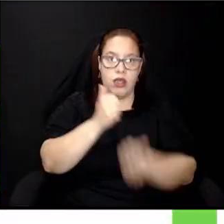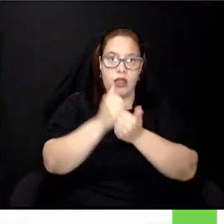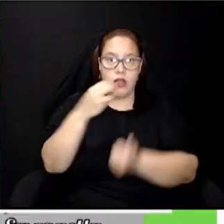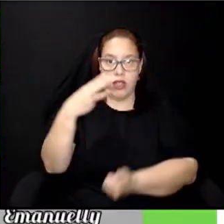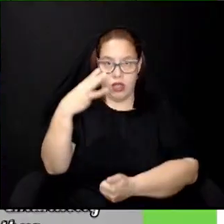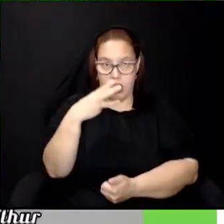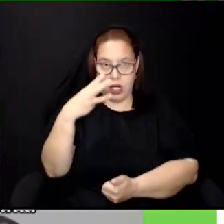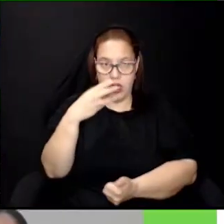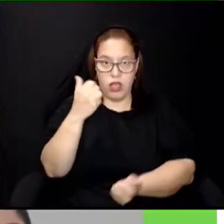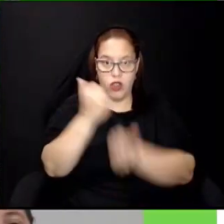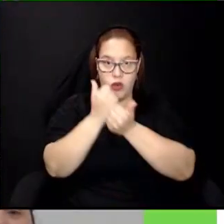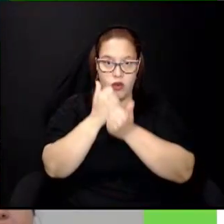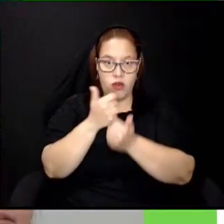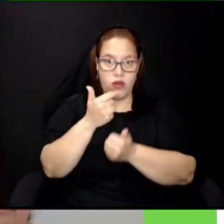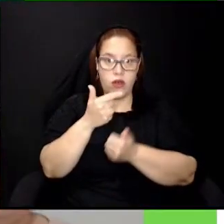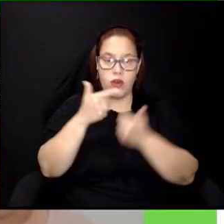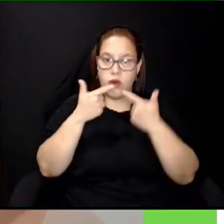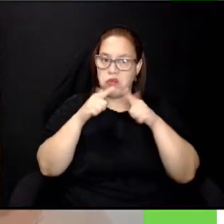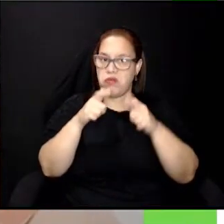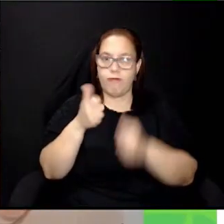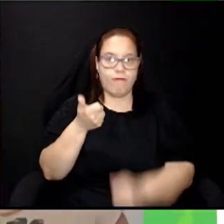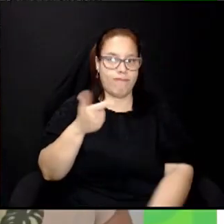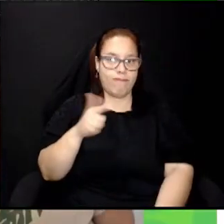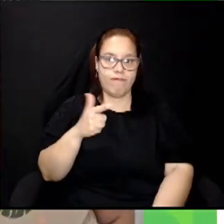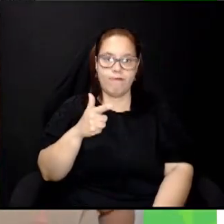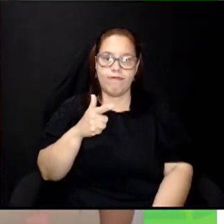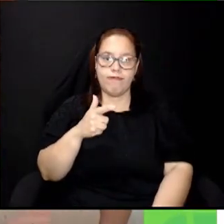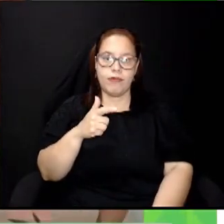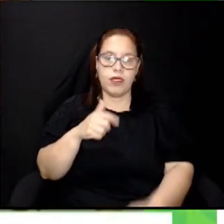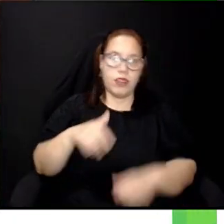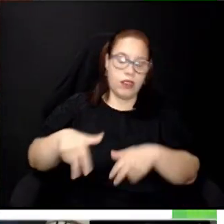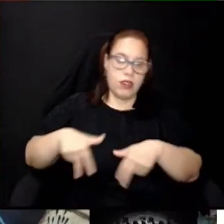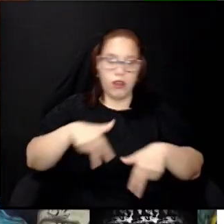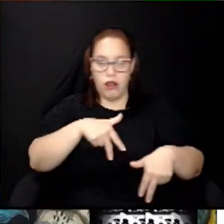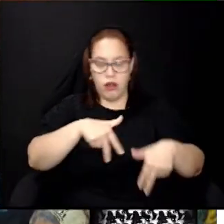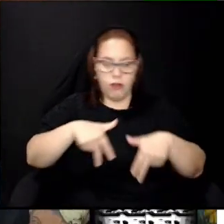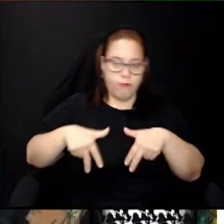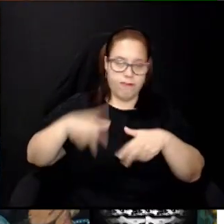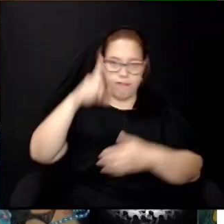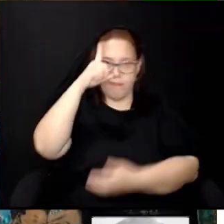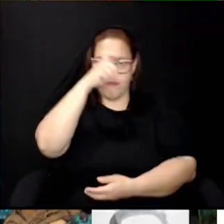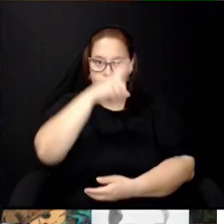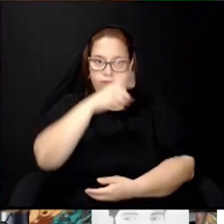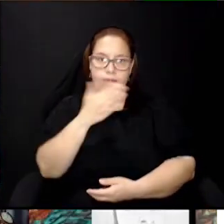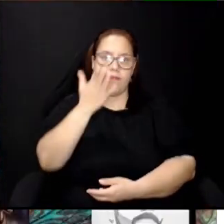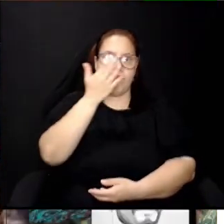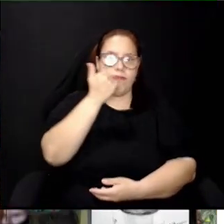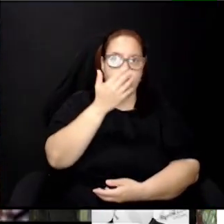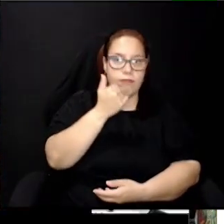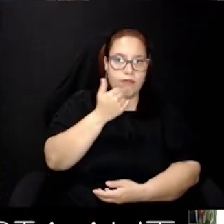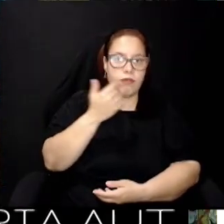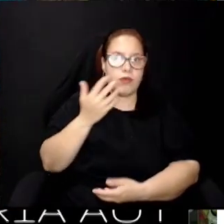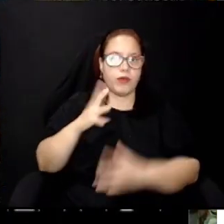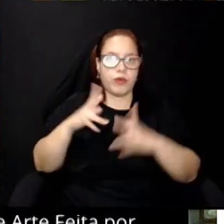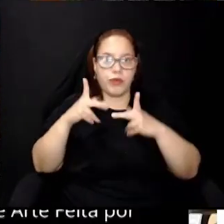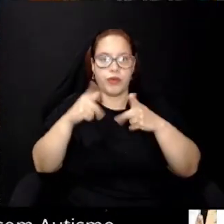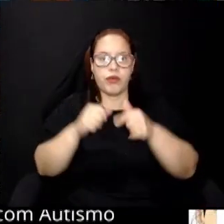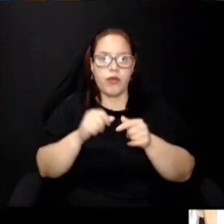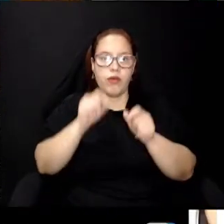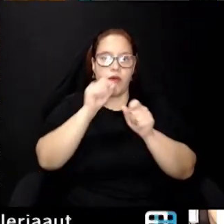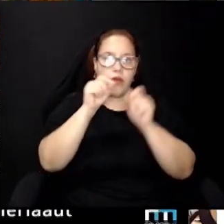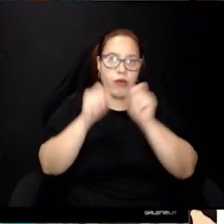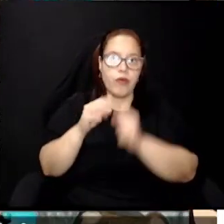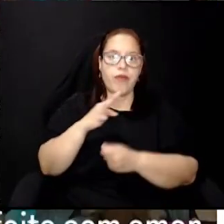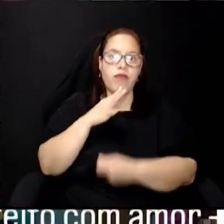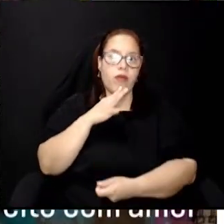não tem linguagem verbal, que se balança, que tem dificuldade com alimentação, enfim, todas essas questões que a gente conhece do nível